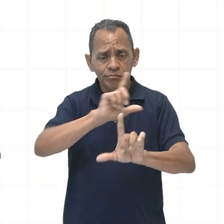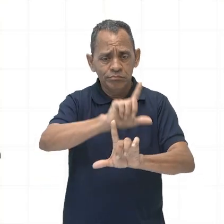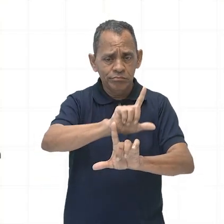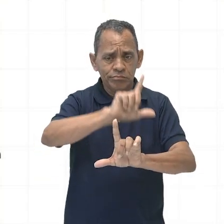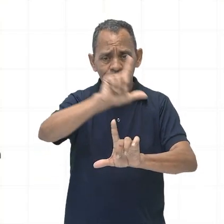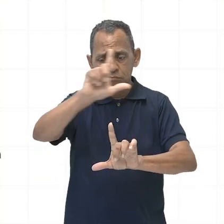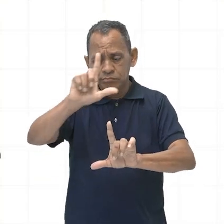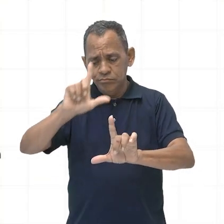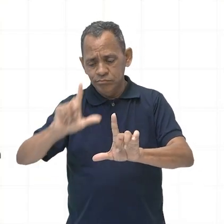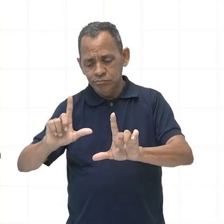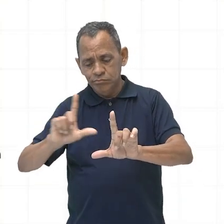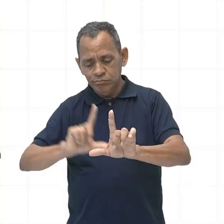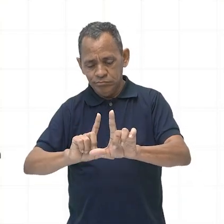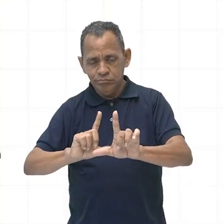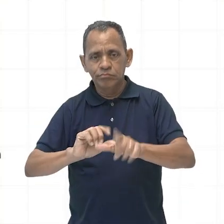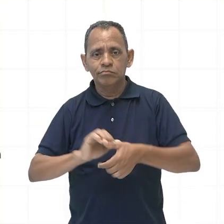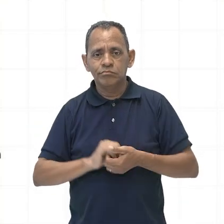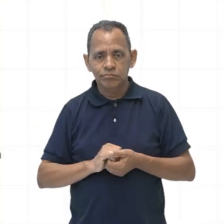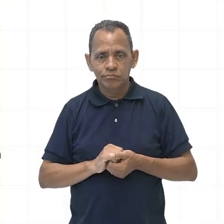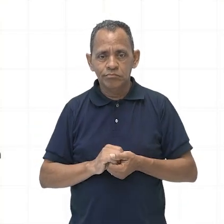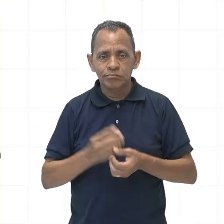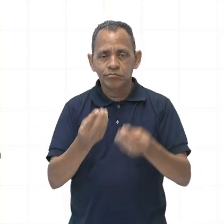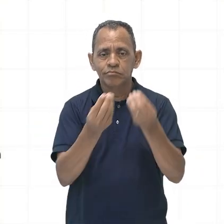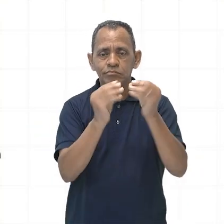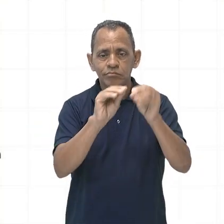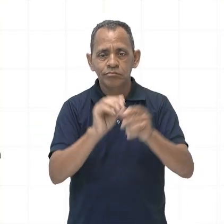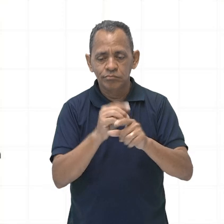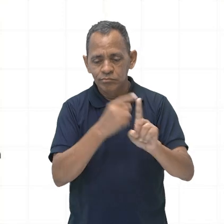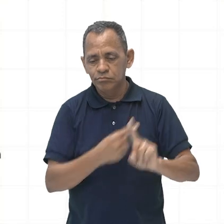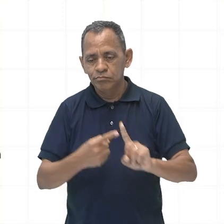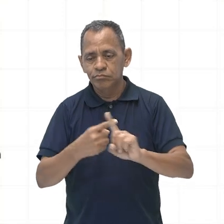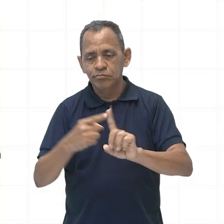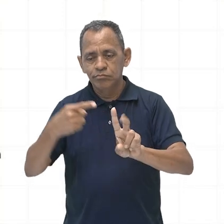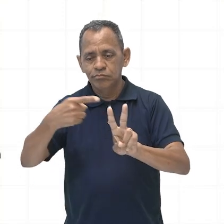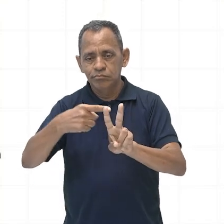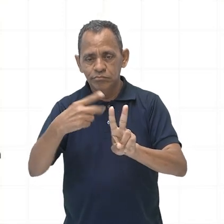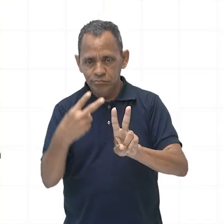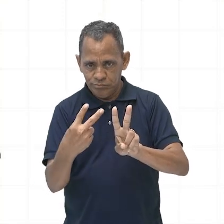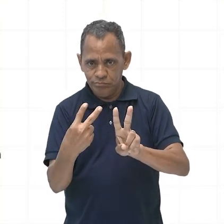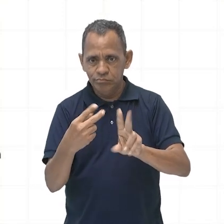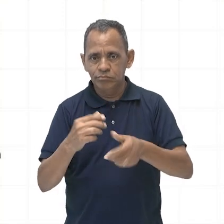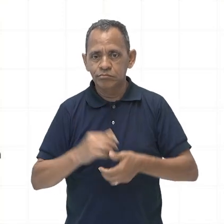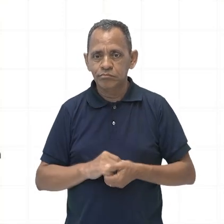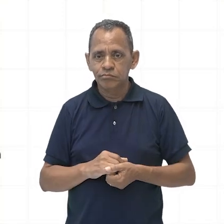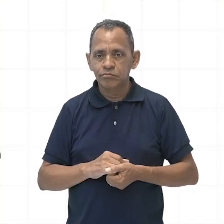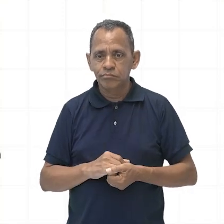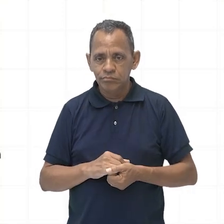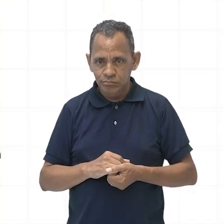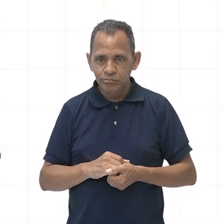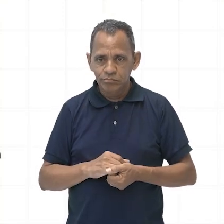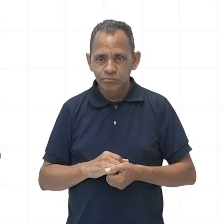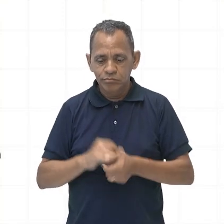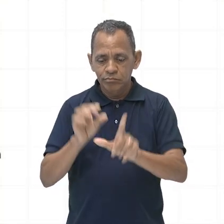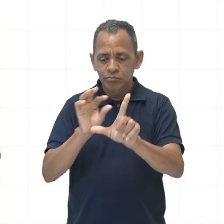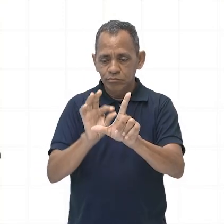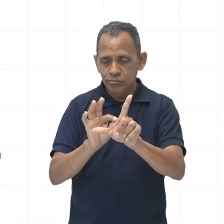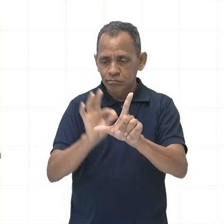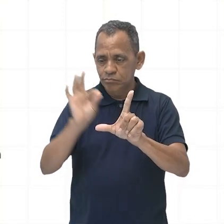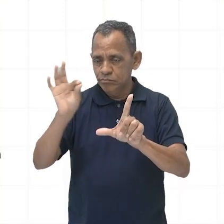aqui no lugar desse L e multiplico pela raiz quadrada de 2. Vai ser o valor da